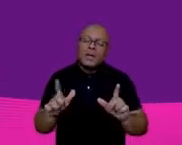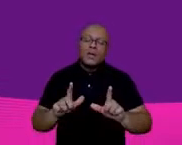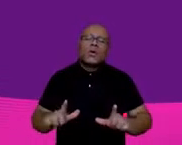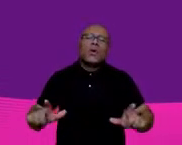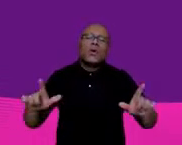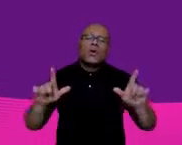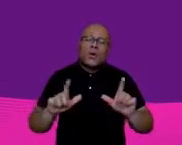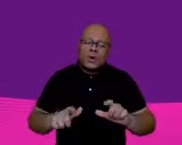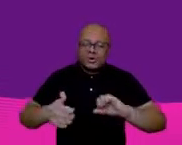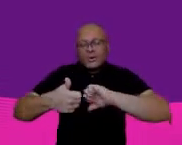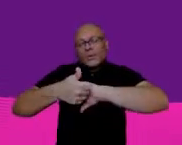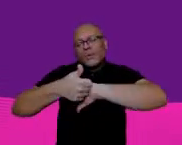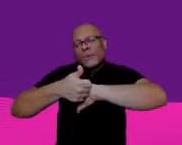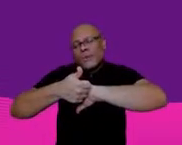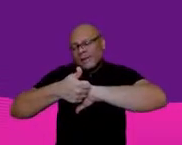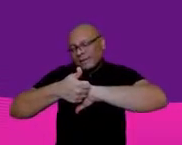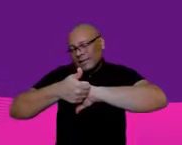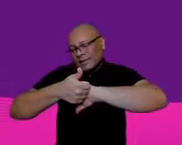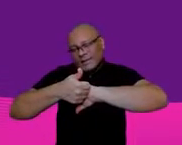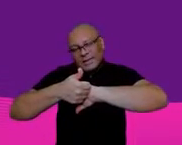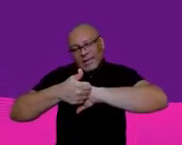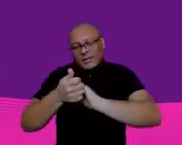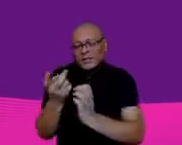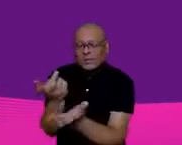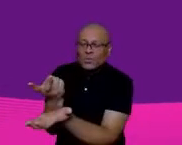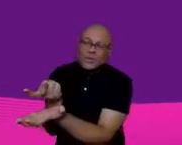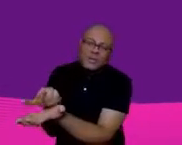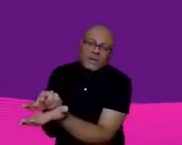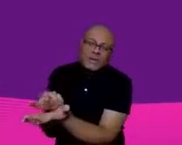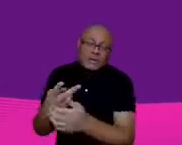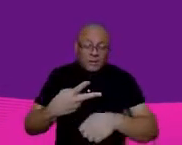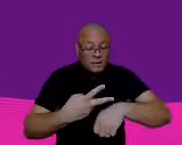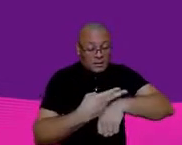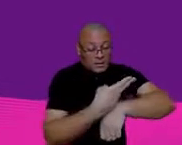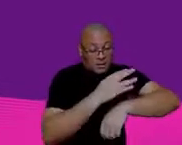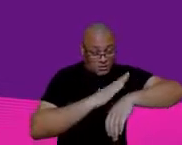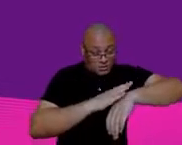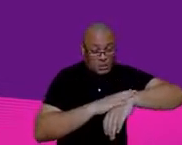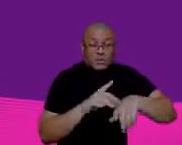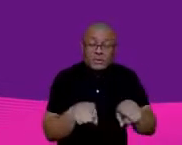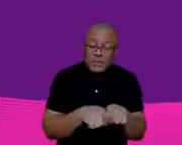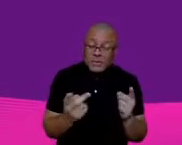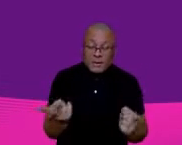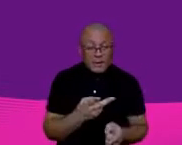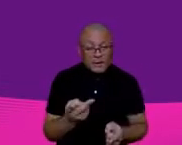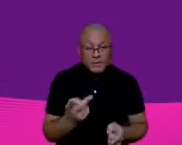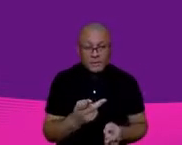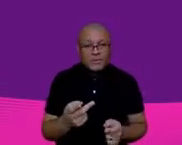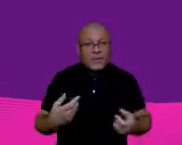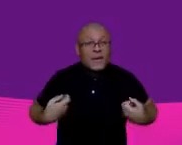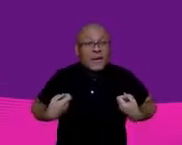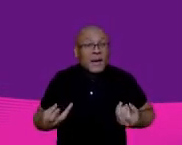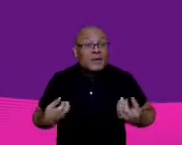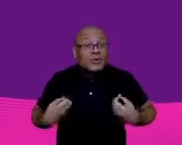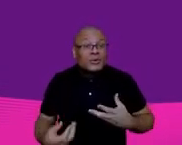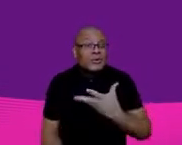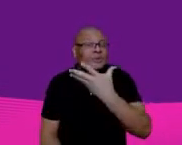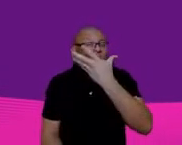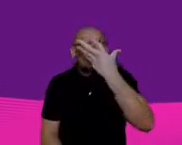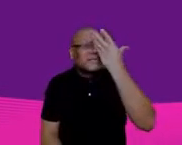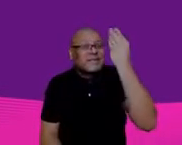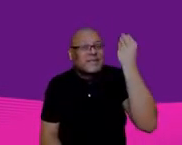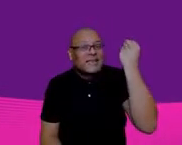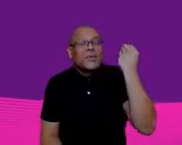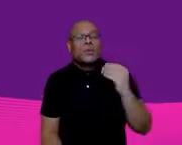aí de desfecho para o paciente e para o cirurgião. Mas quando a gente fala em custo, a gente não pode ignorar que o custo inicial de